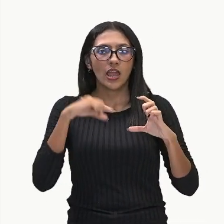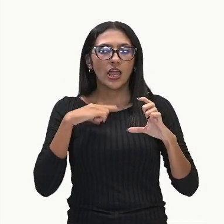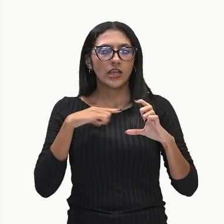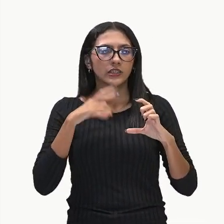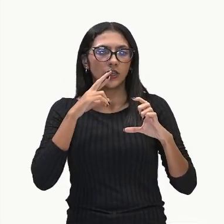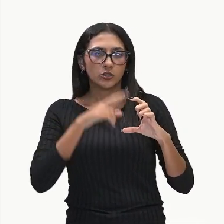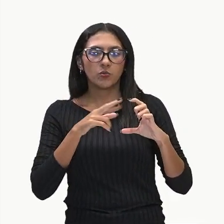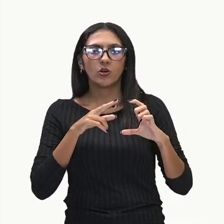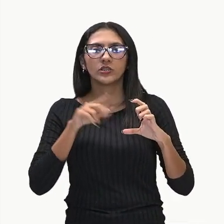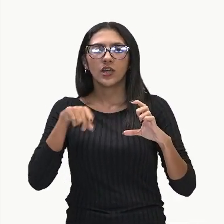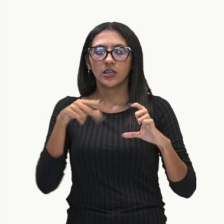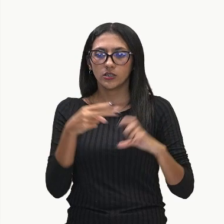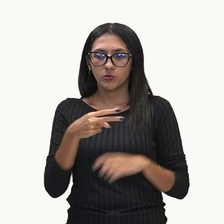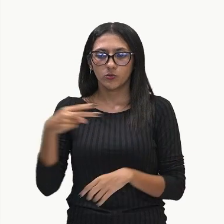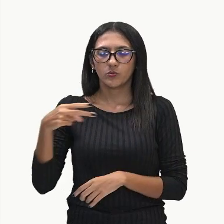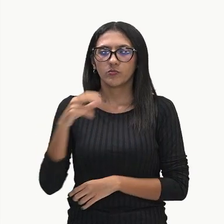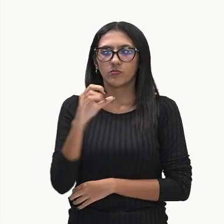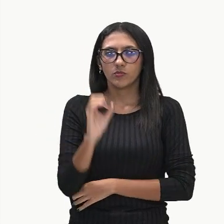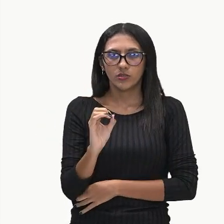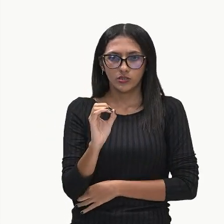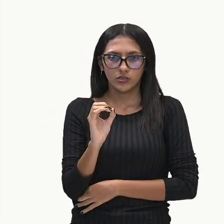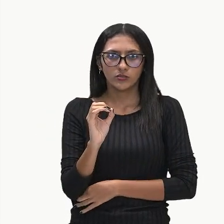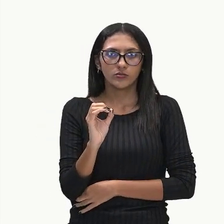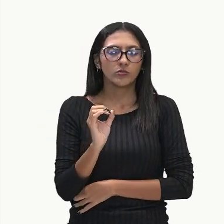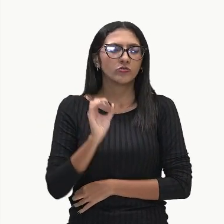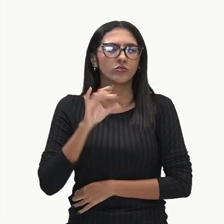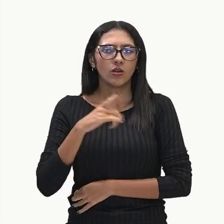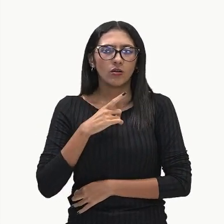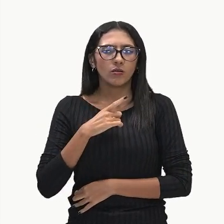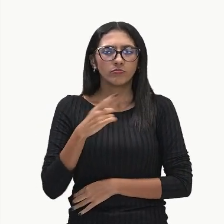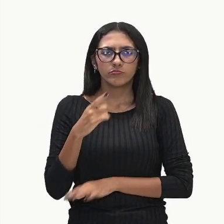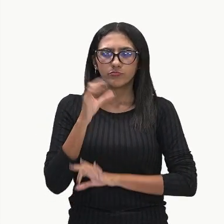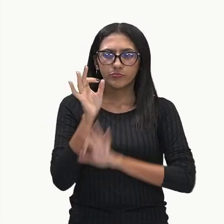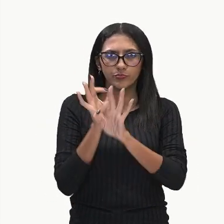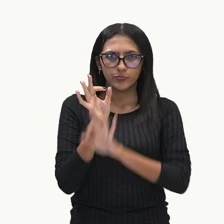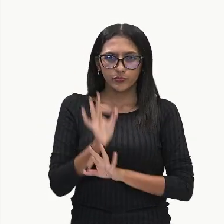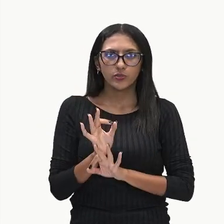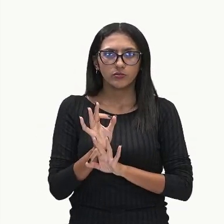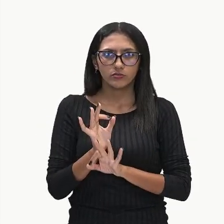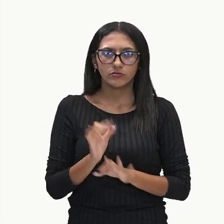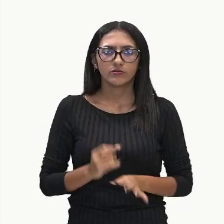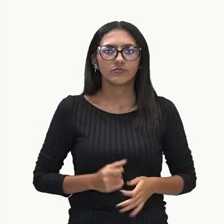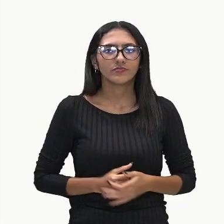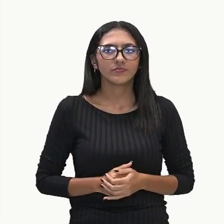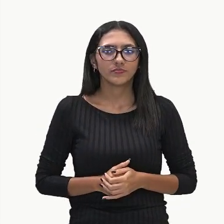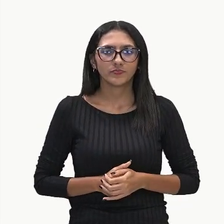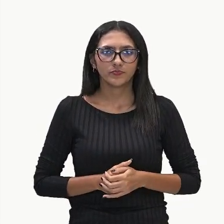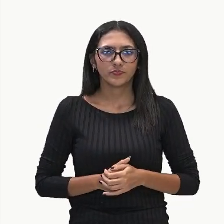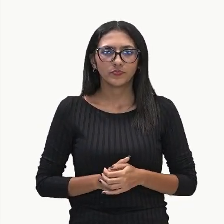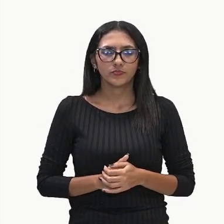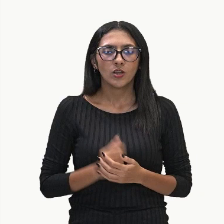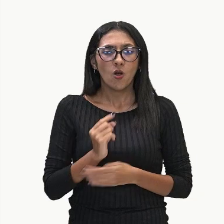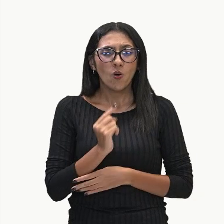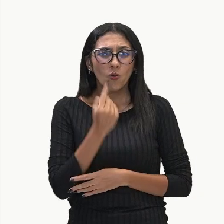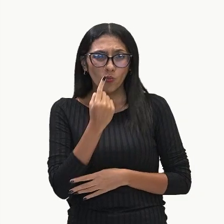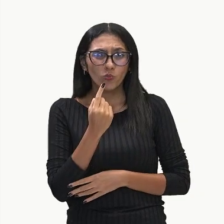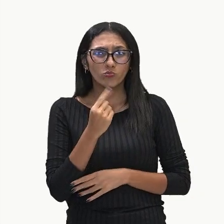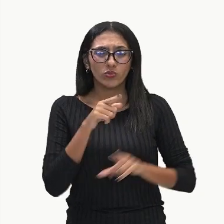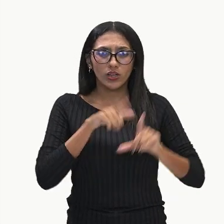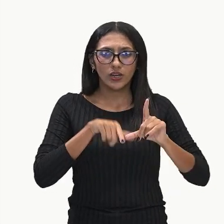zero, só é possível o quê? Que um desses fatores envolvidos seja igual a